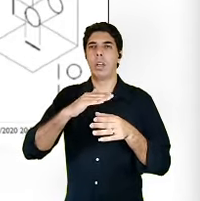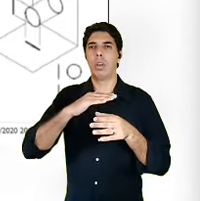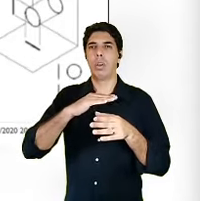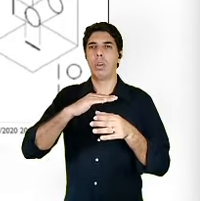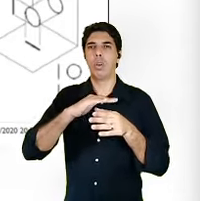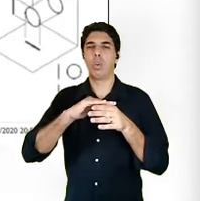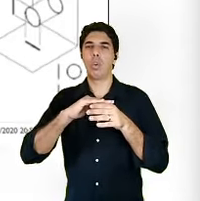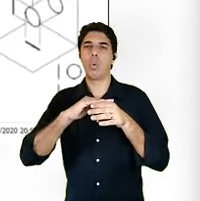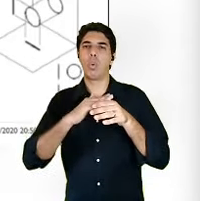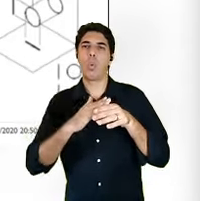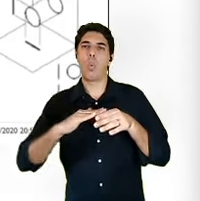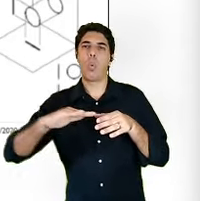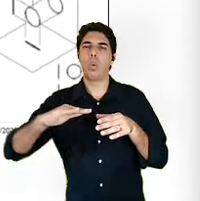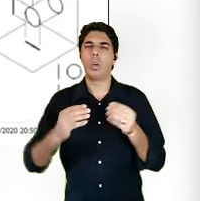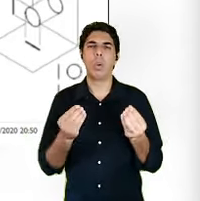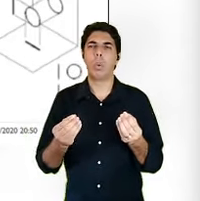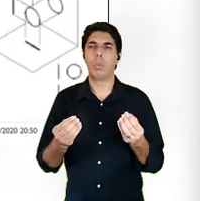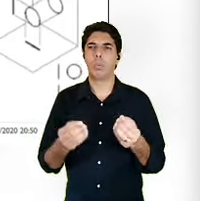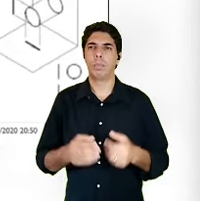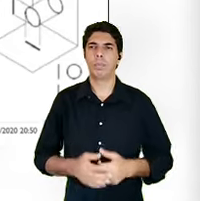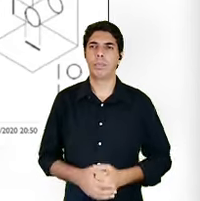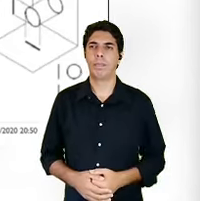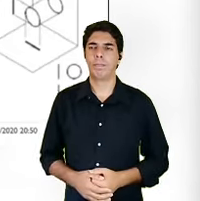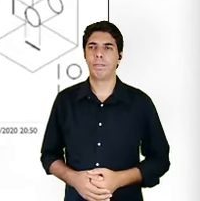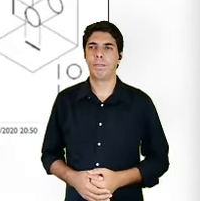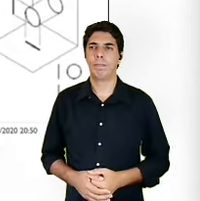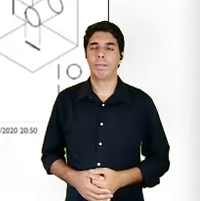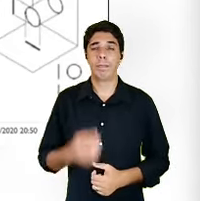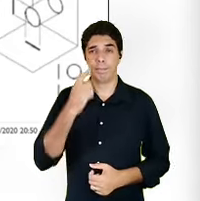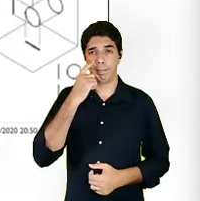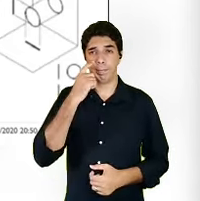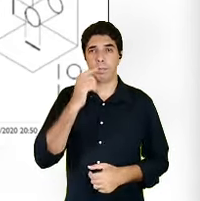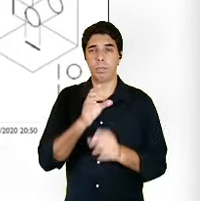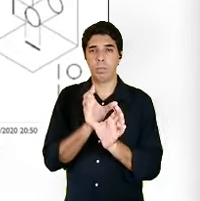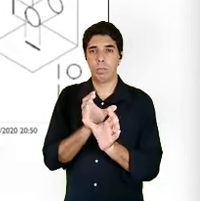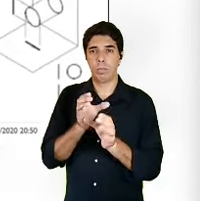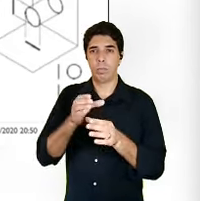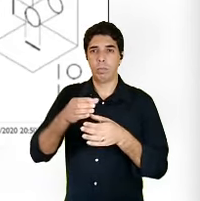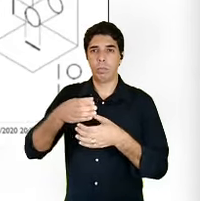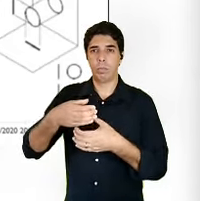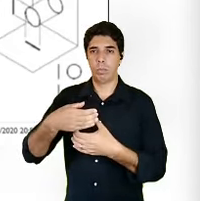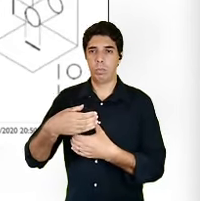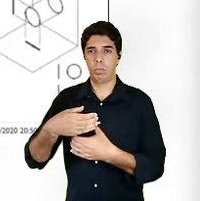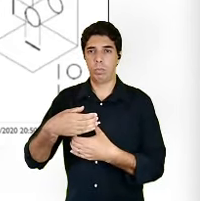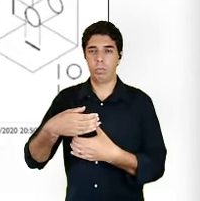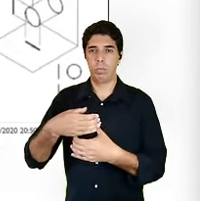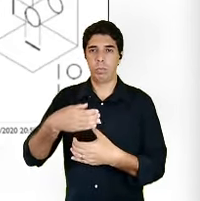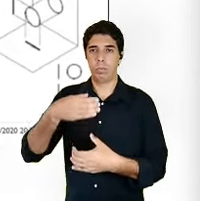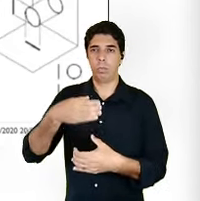Como é que fica a representação de superfícies curvas? Vamos tomar como exemplo aí uma circunferência.